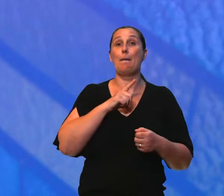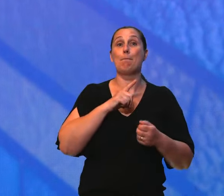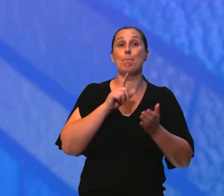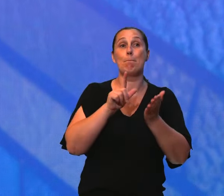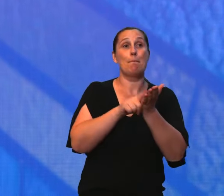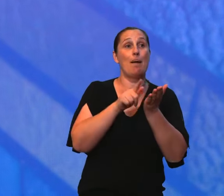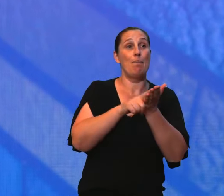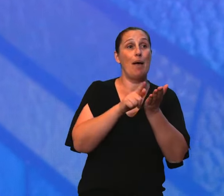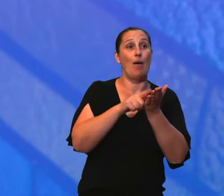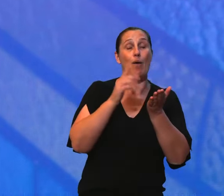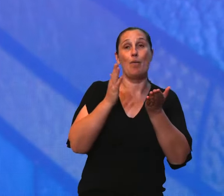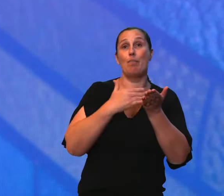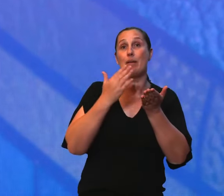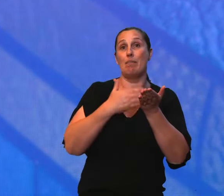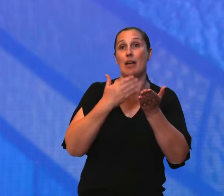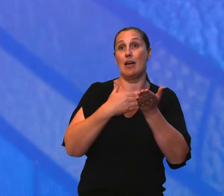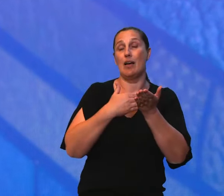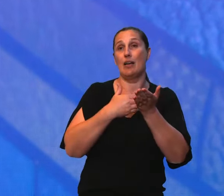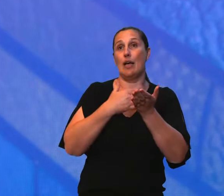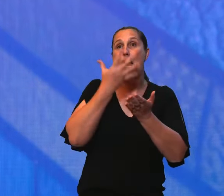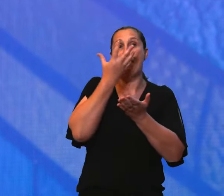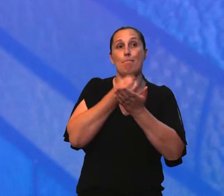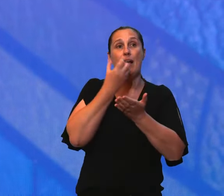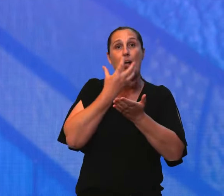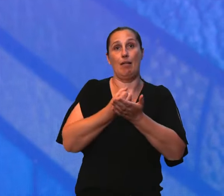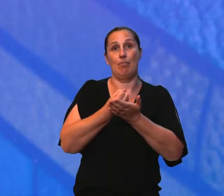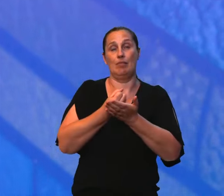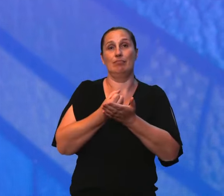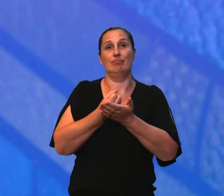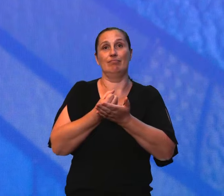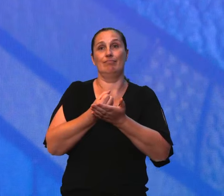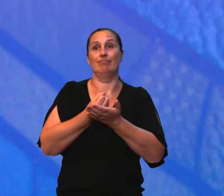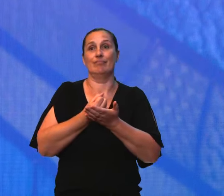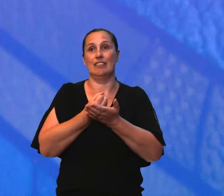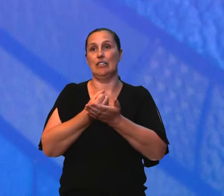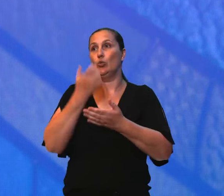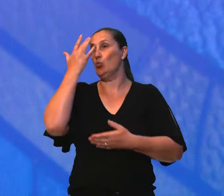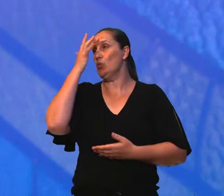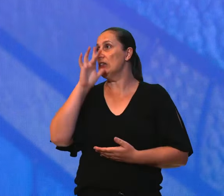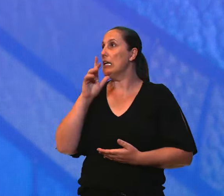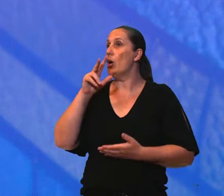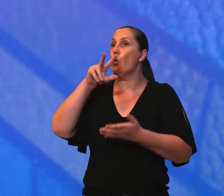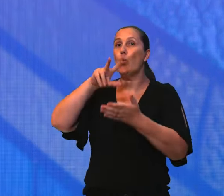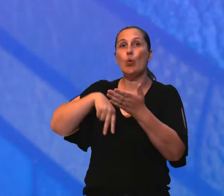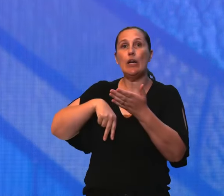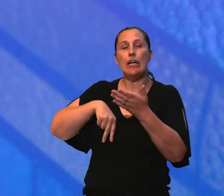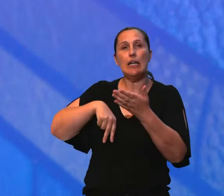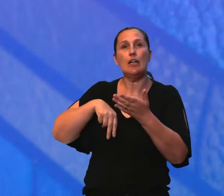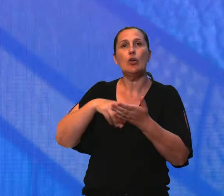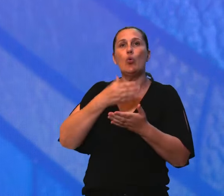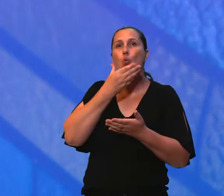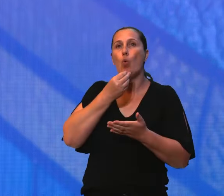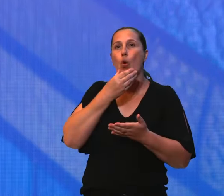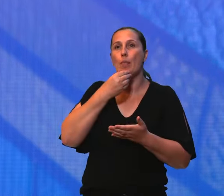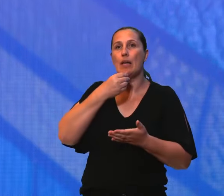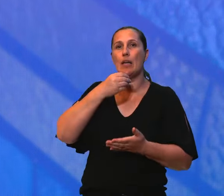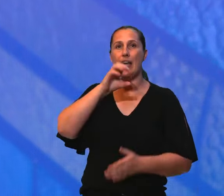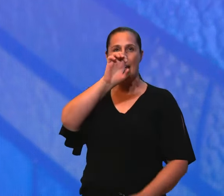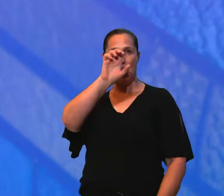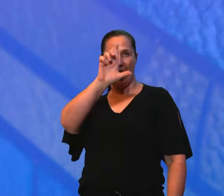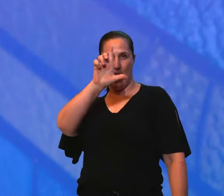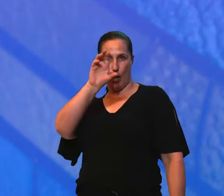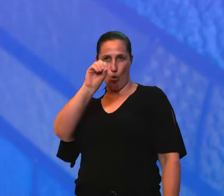backup compra uma de papel Guarda aí porque eu não sei não eu li esses dias que o tio musk o Elon